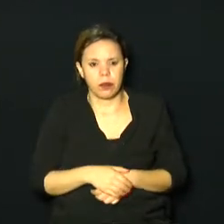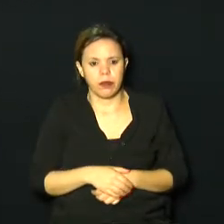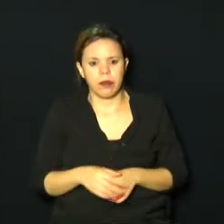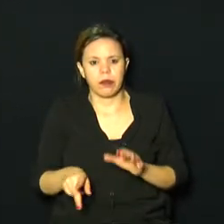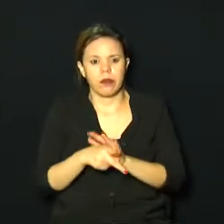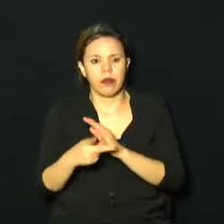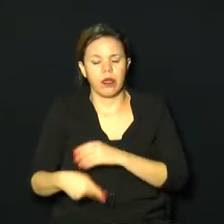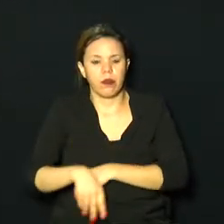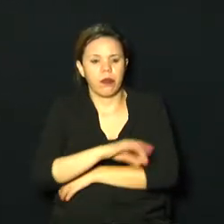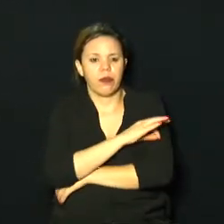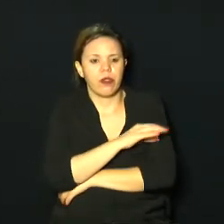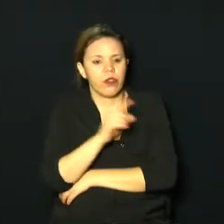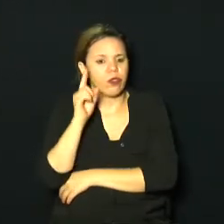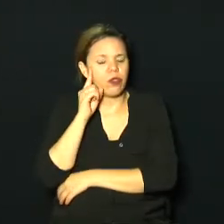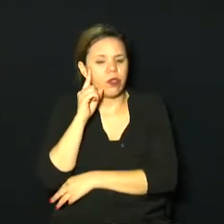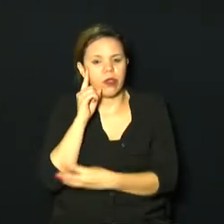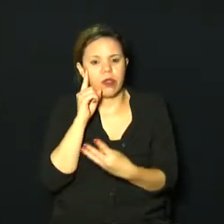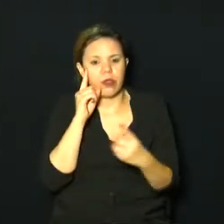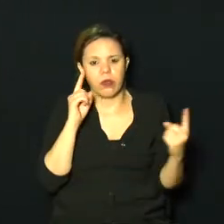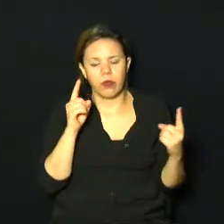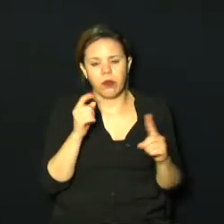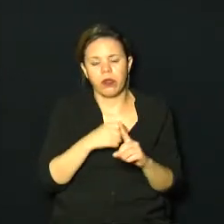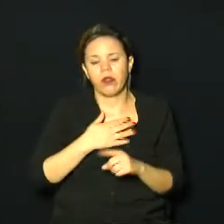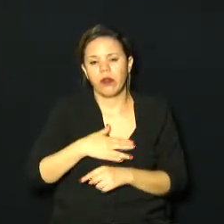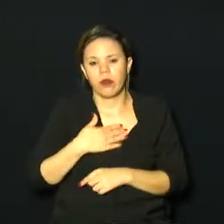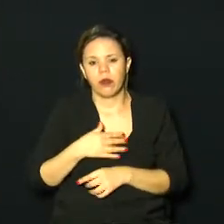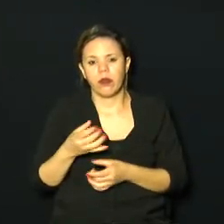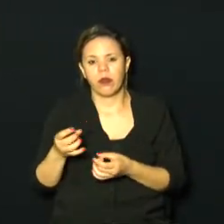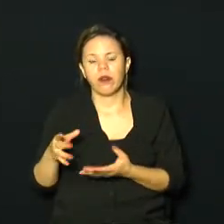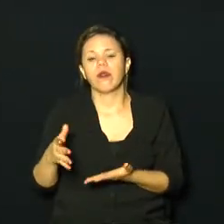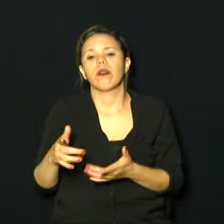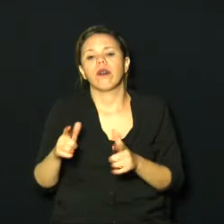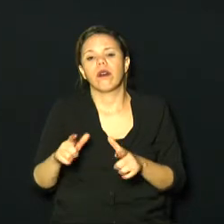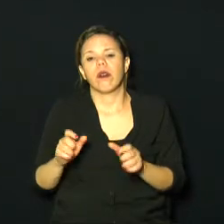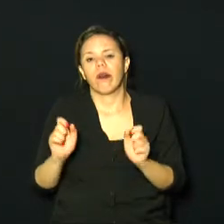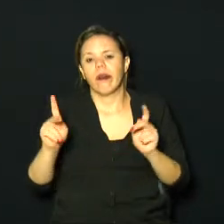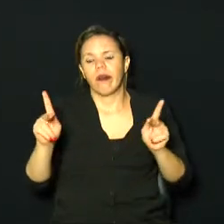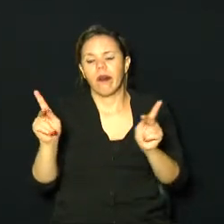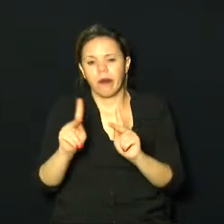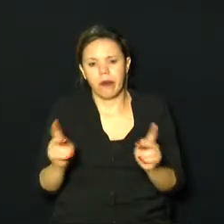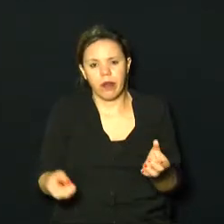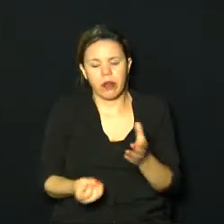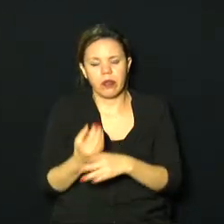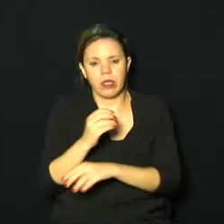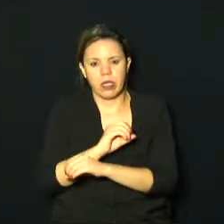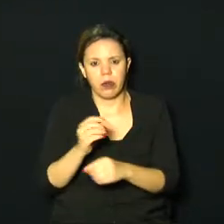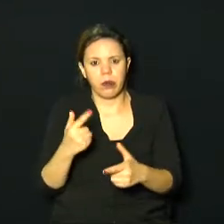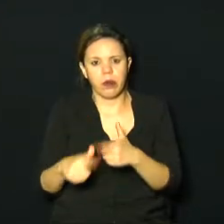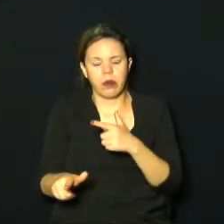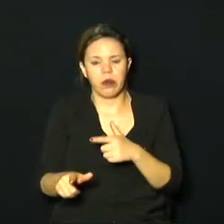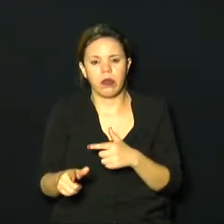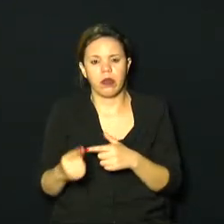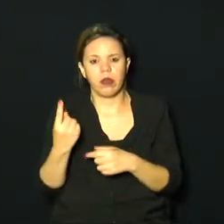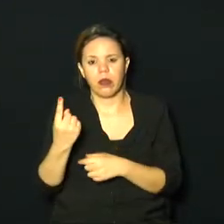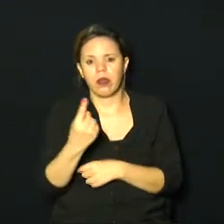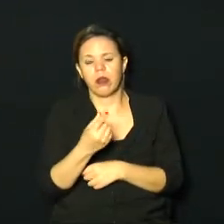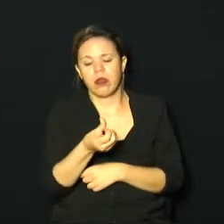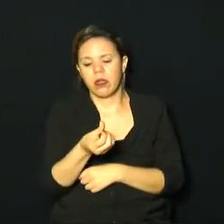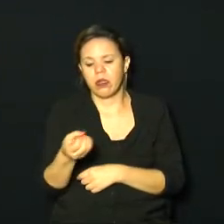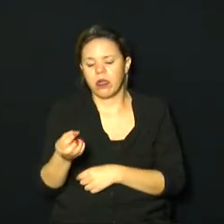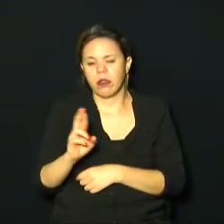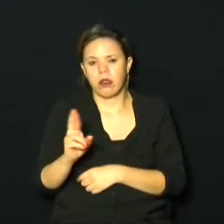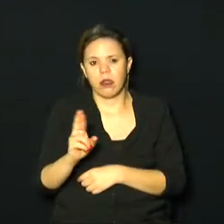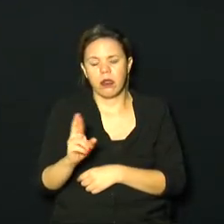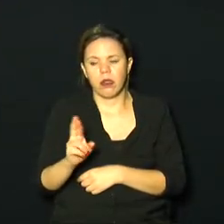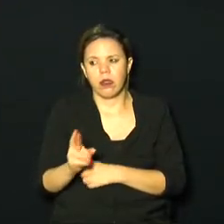prefeitura é que no dia 31 de agosto as pessoas sairiam pacificamente, para não acontecer nada, etc., e cada um com R$600 no bolso,